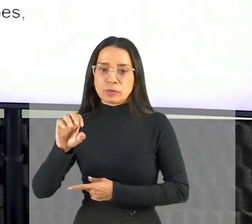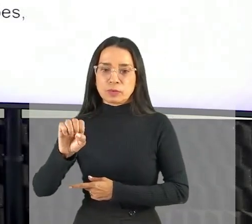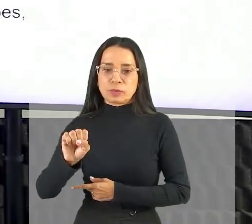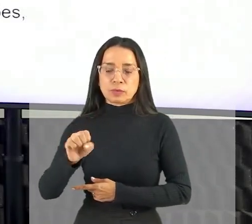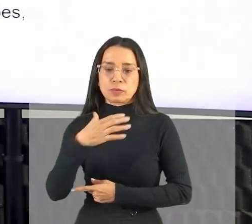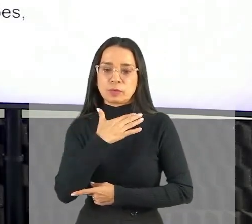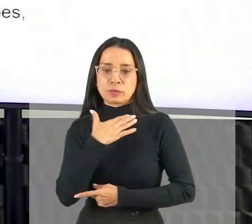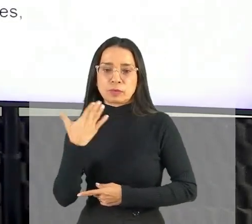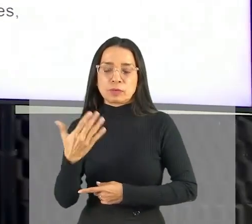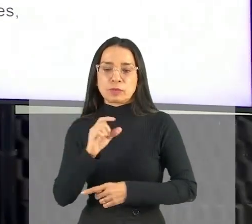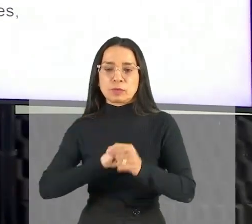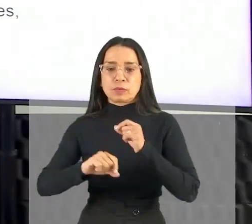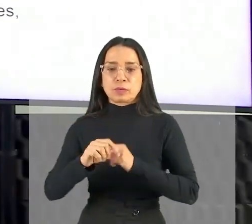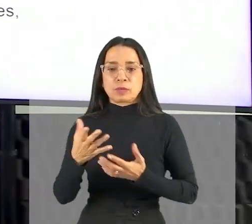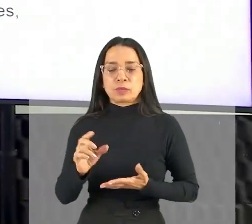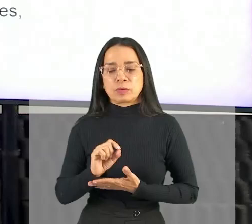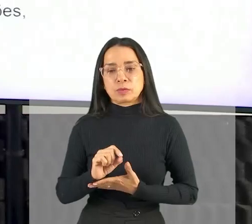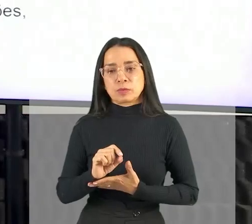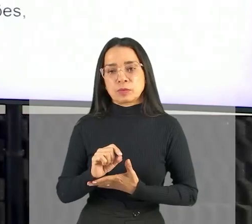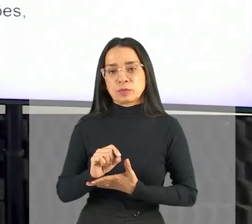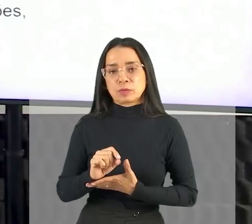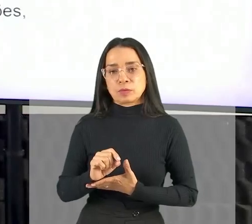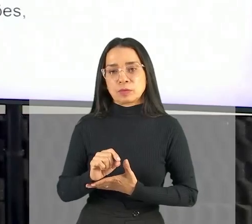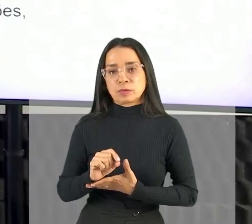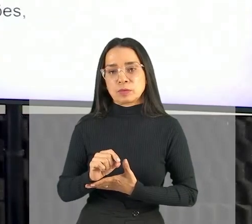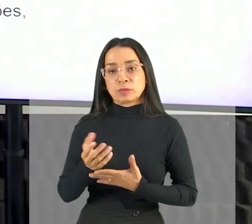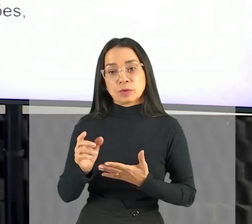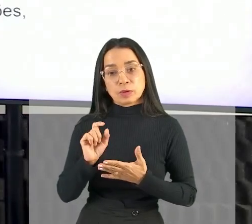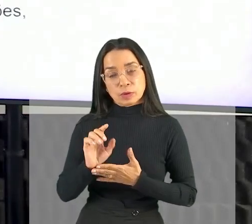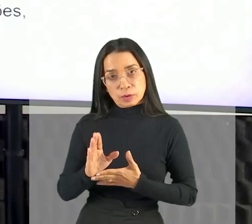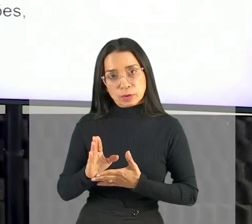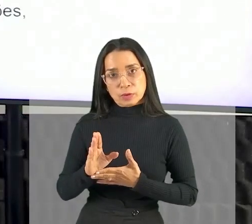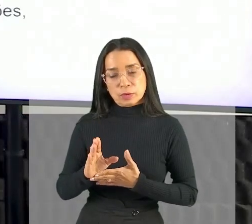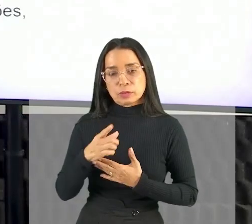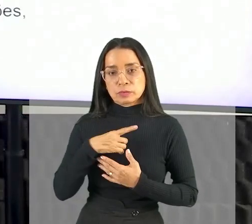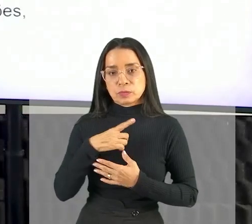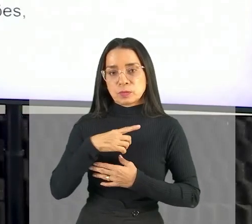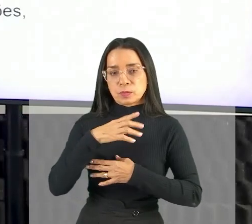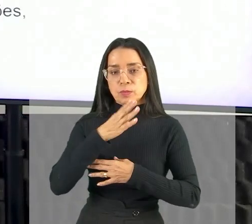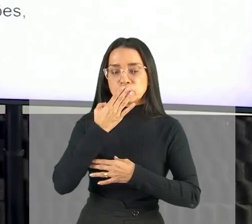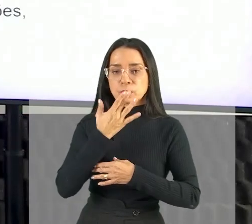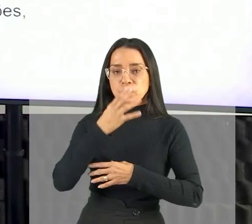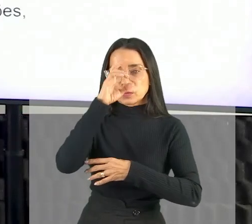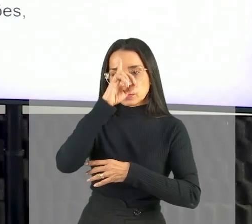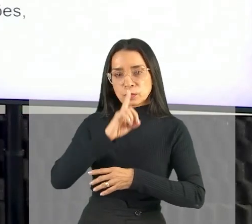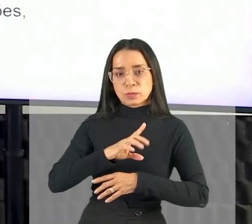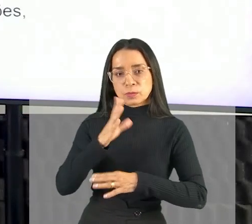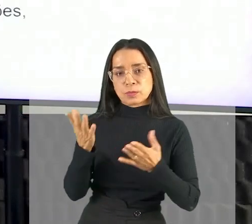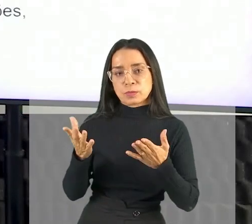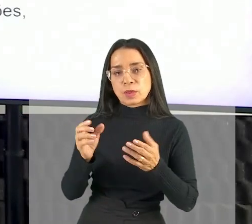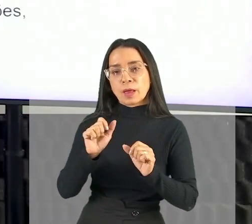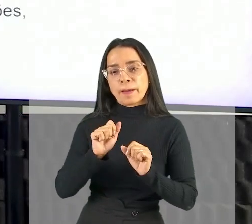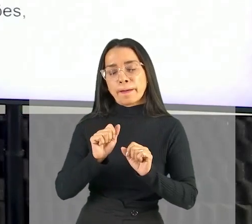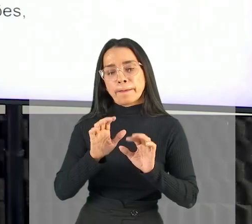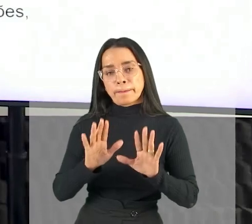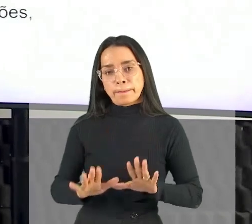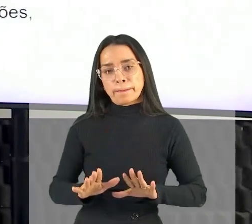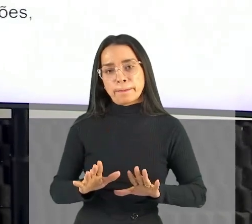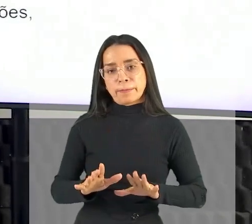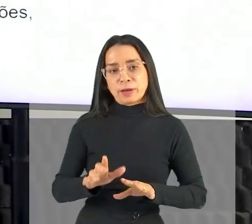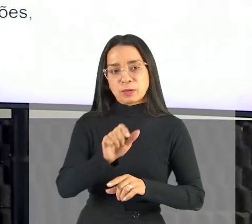ah ele até determina cor amarela mas toda vez que esse azão junta com outro azão